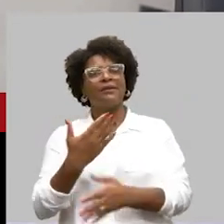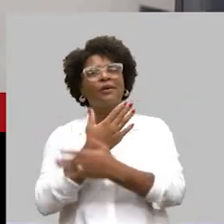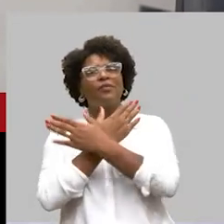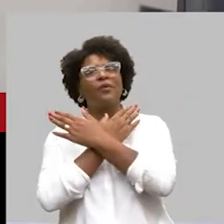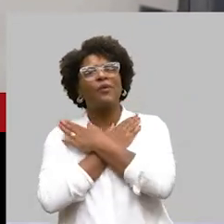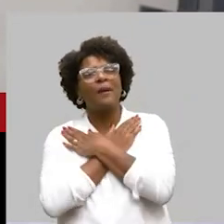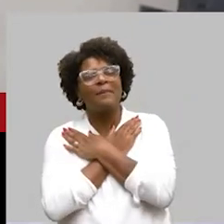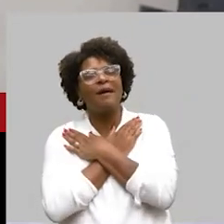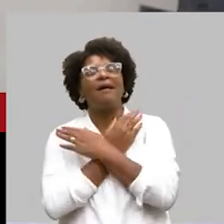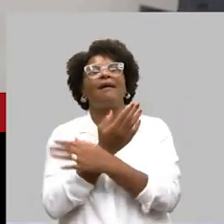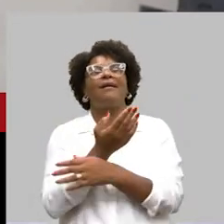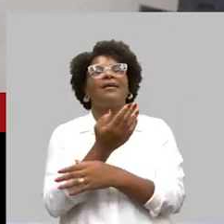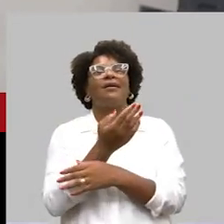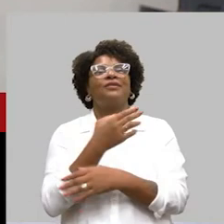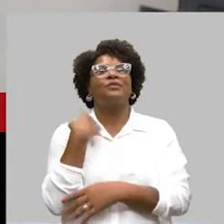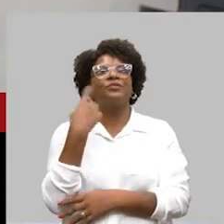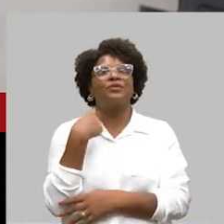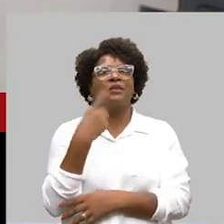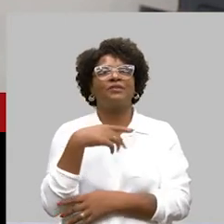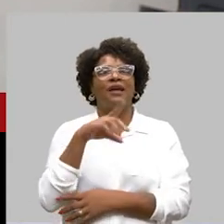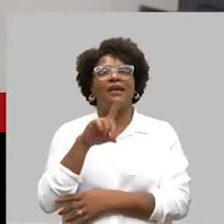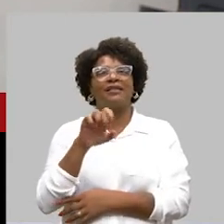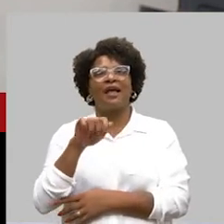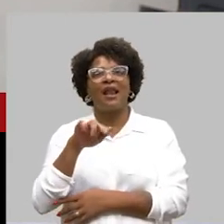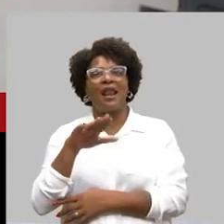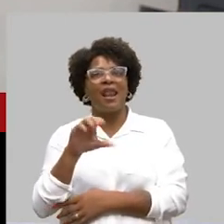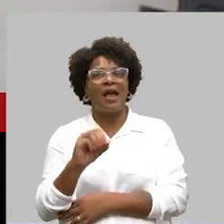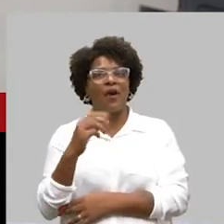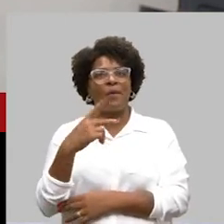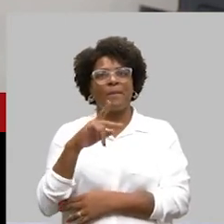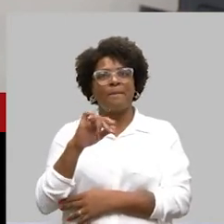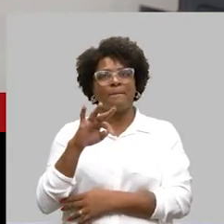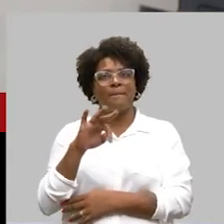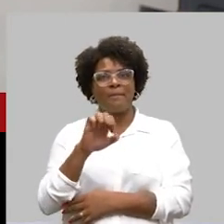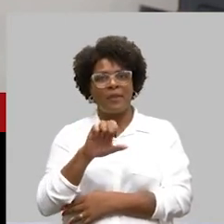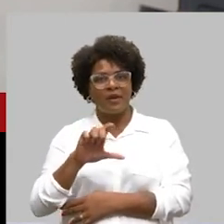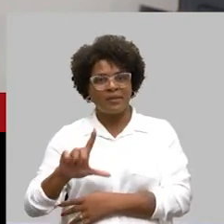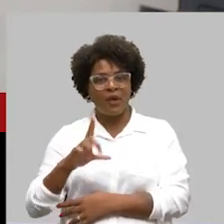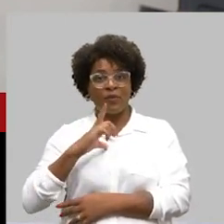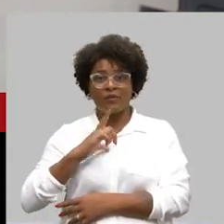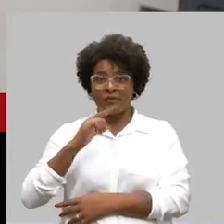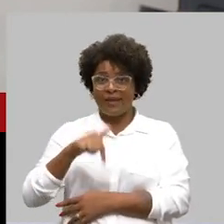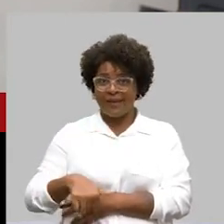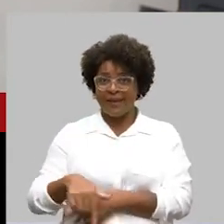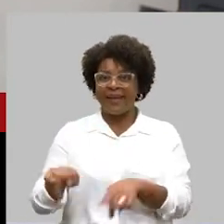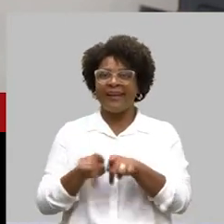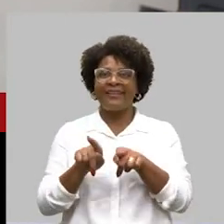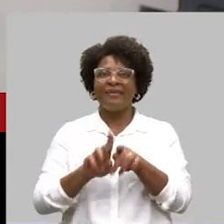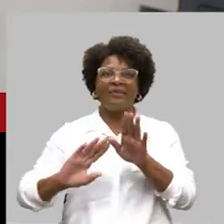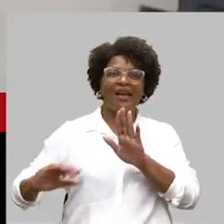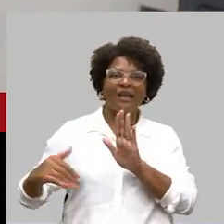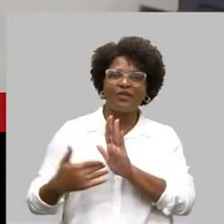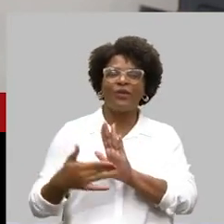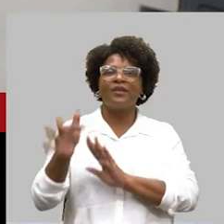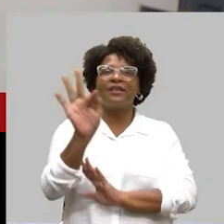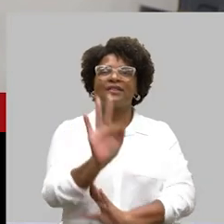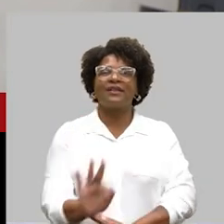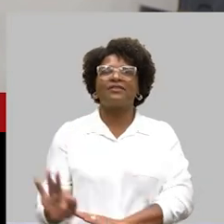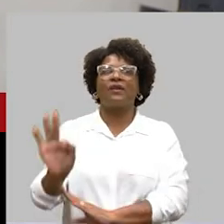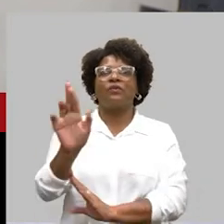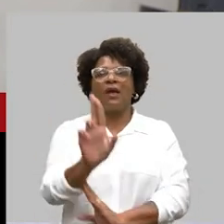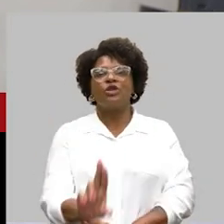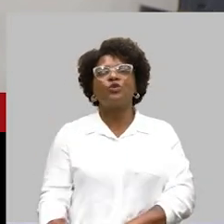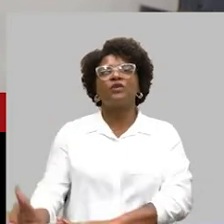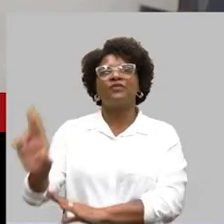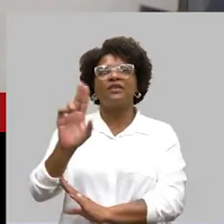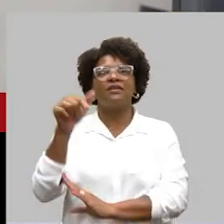Deputado Leleco Pimentel que está aqui conosco deixar um abraço à nossas universidades que estão aqui né me